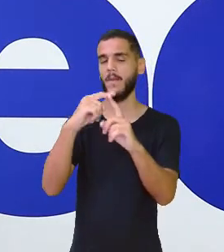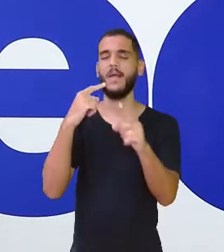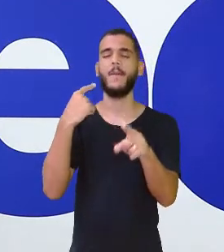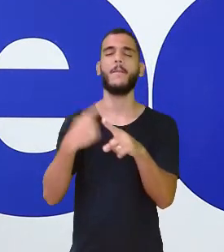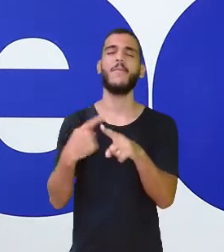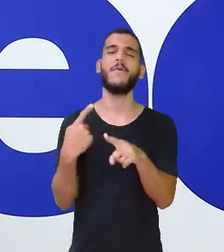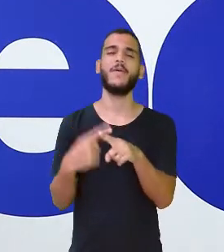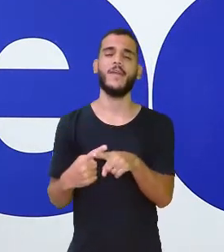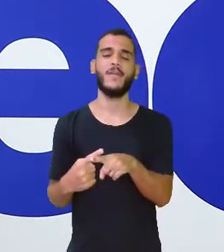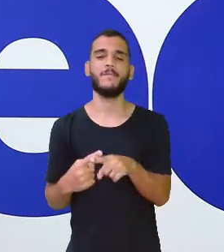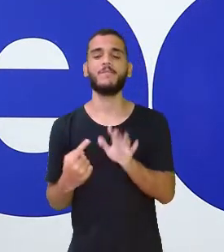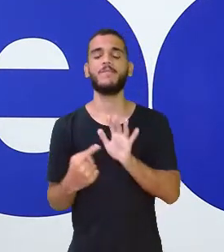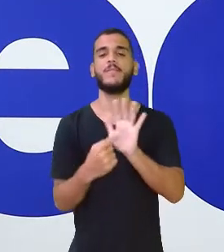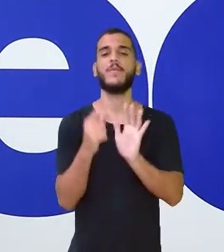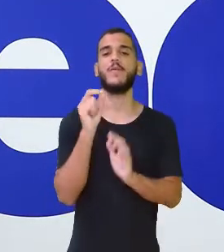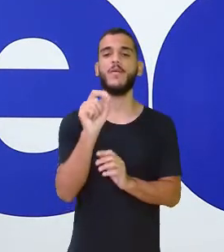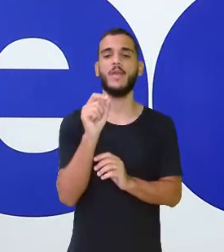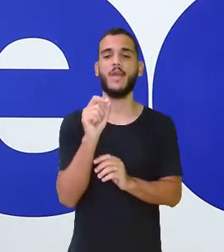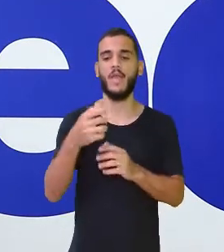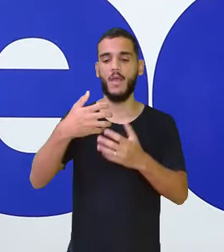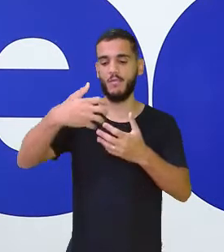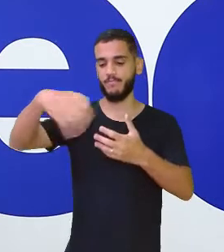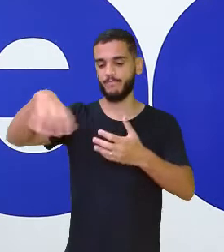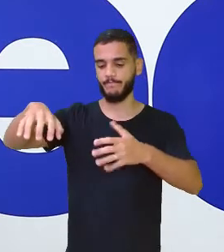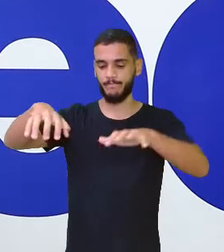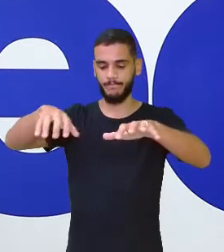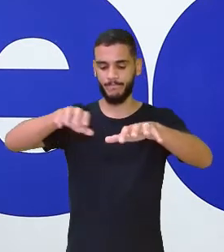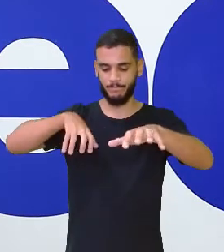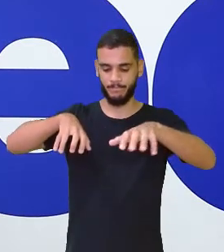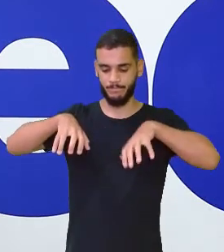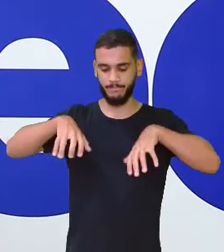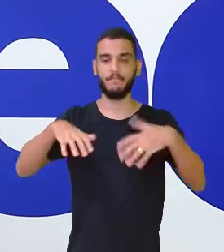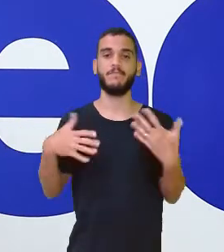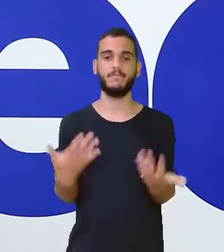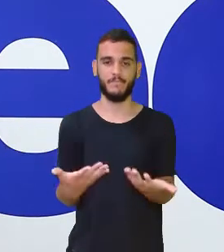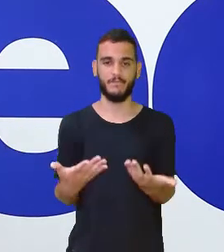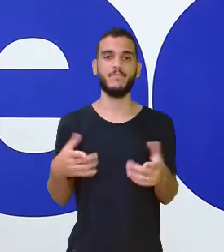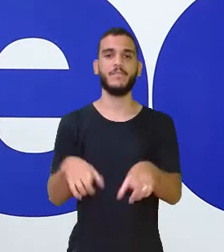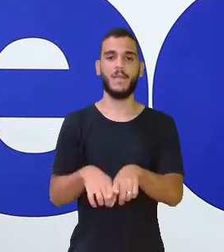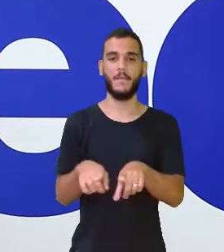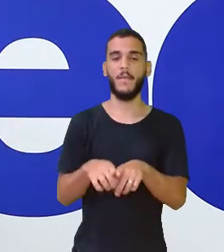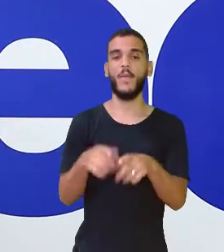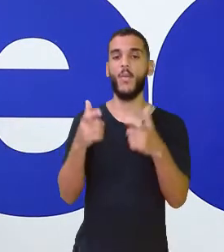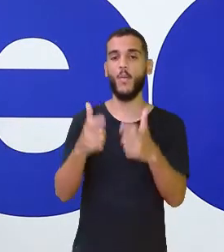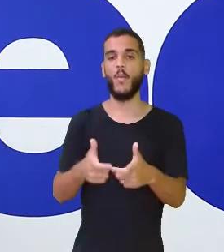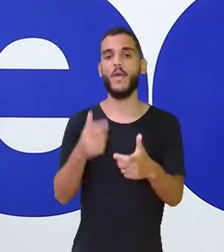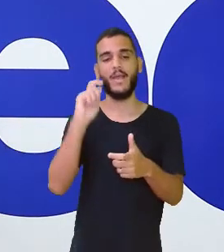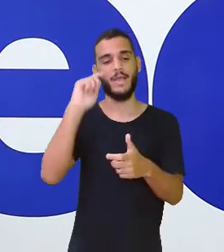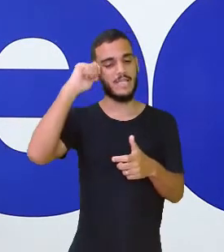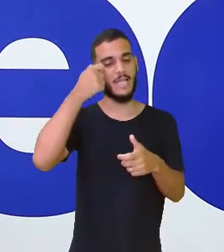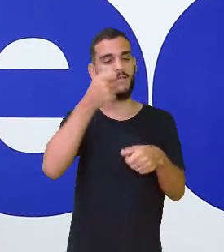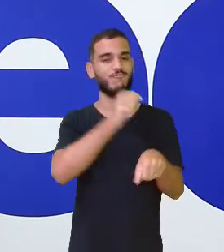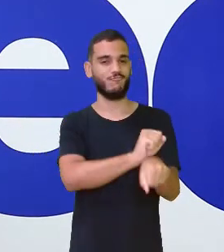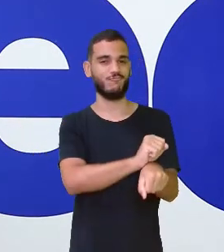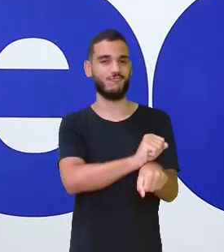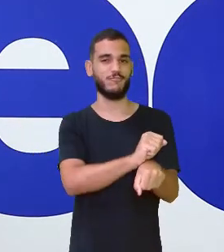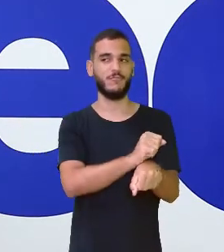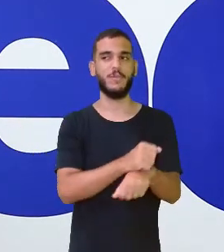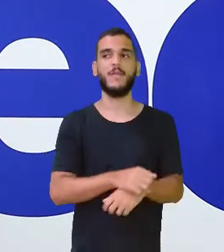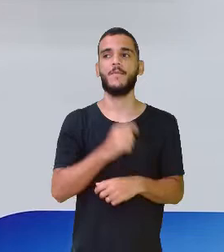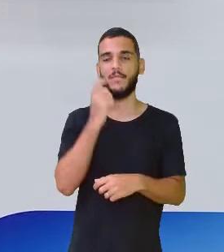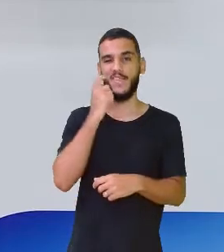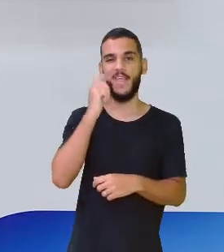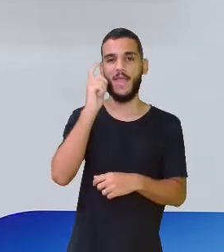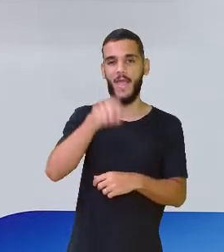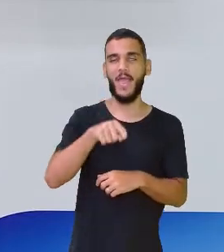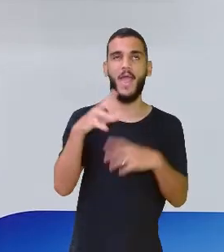Porque mostrava aí essa divisão. E a senzala, que a gente entrou na senzala. É bem escura, né?